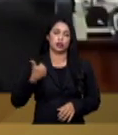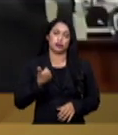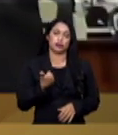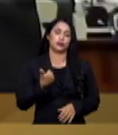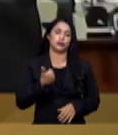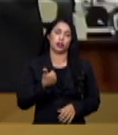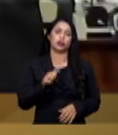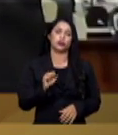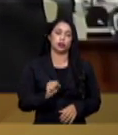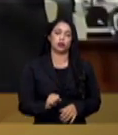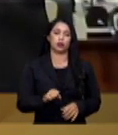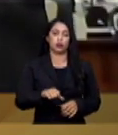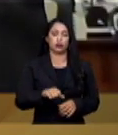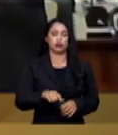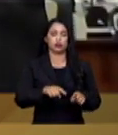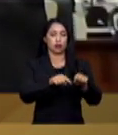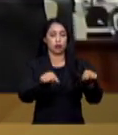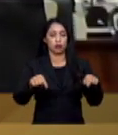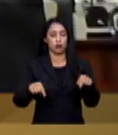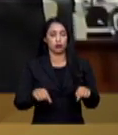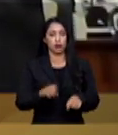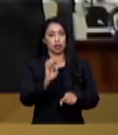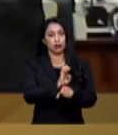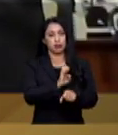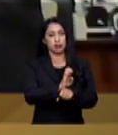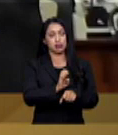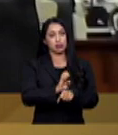nas instalações do Estado do